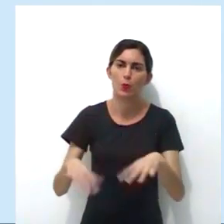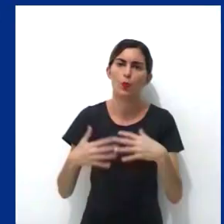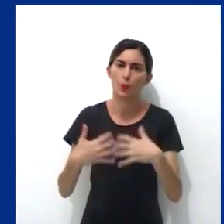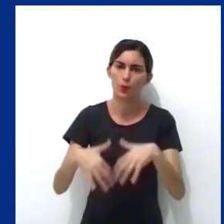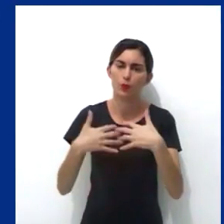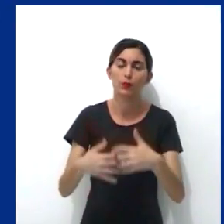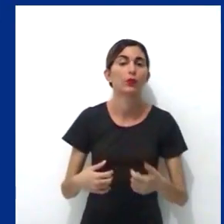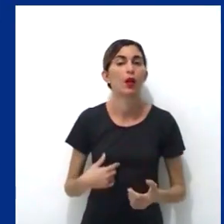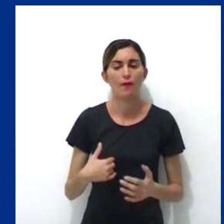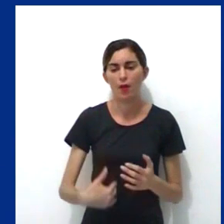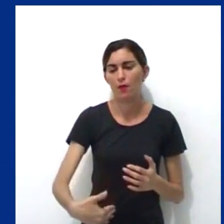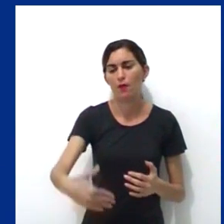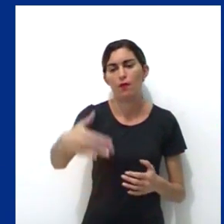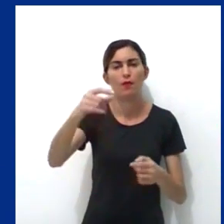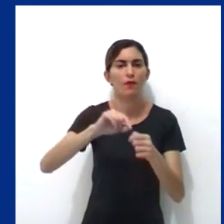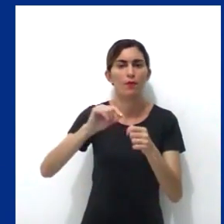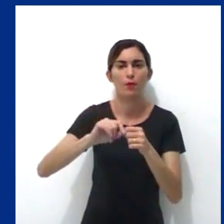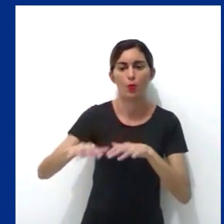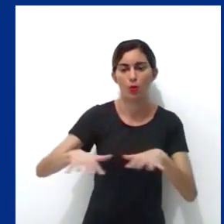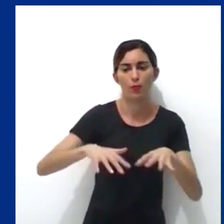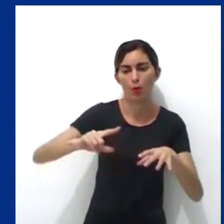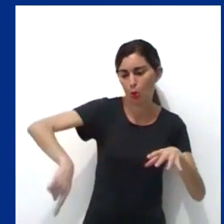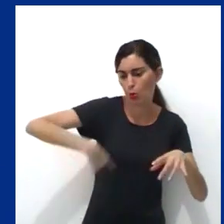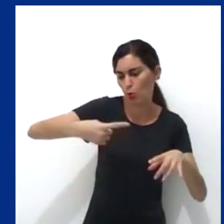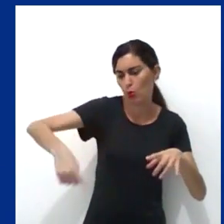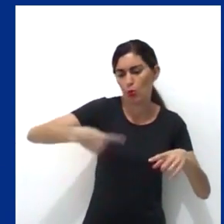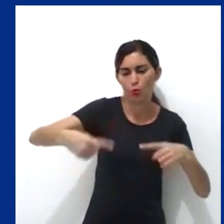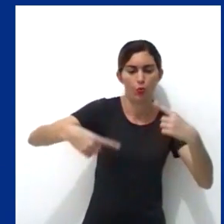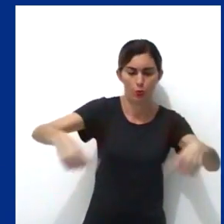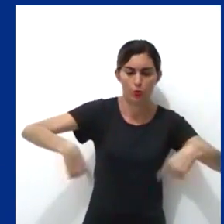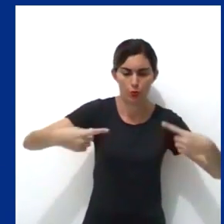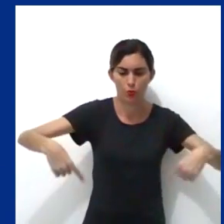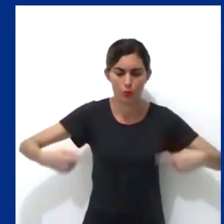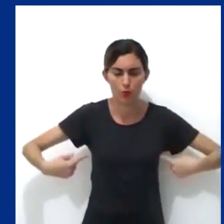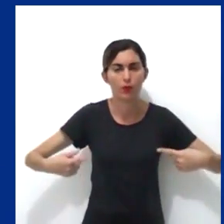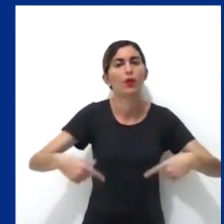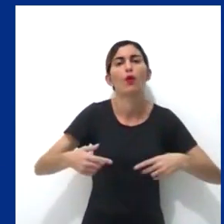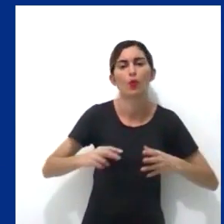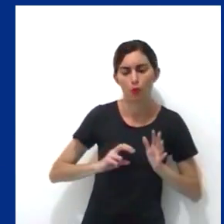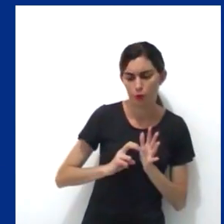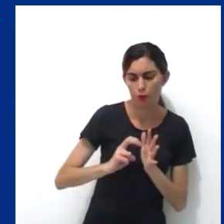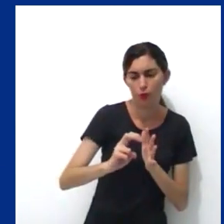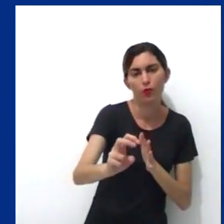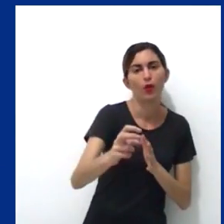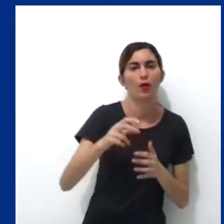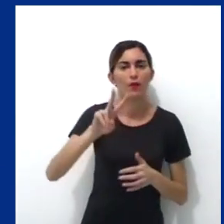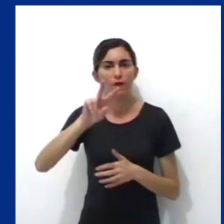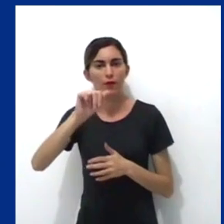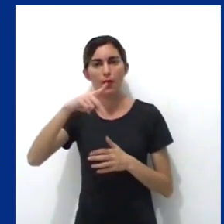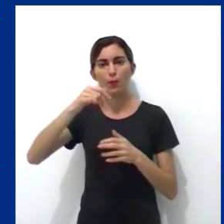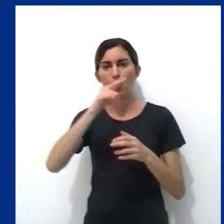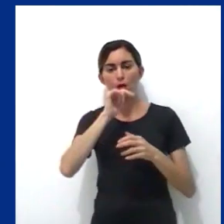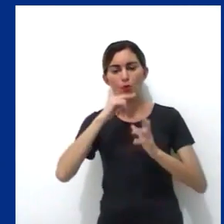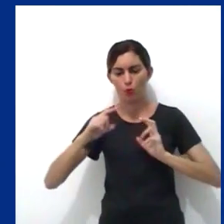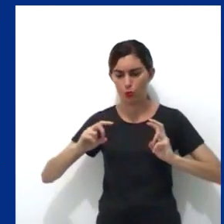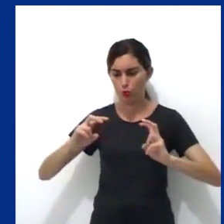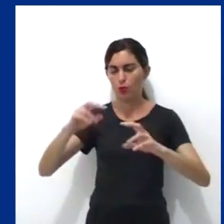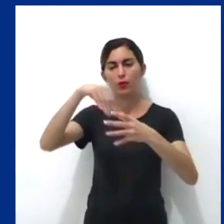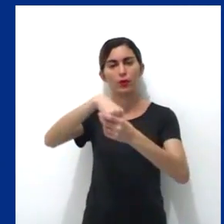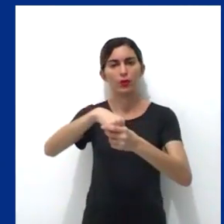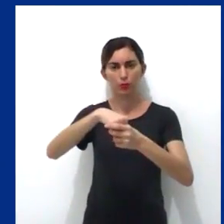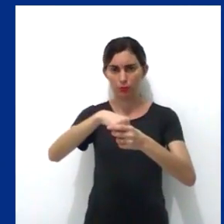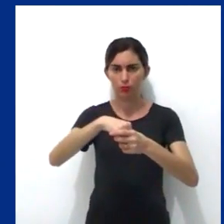cilindro, o pistão. O vapor da água aí dentro vai fazer uma pressão e vai movimentar esse pistão.